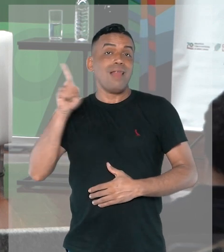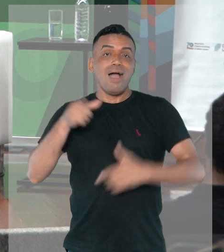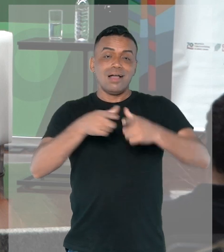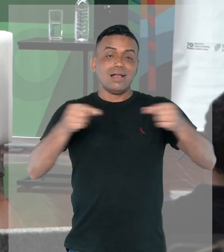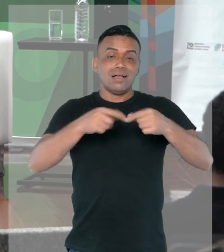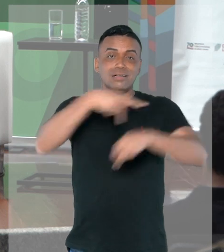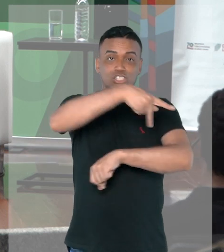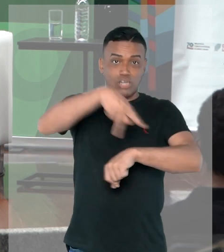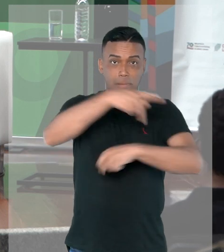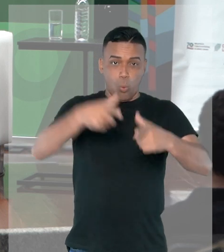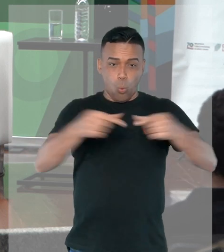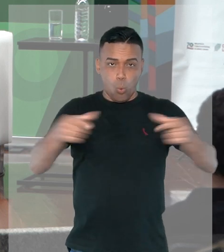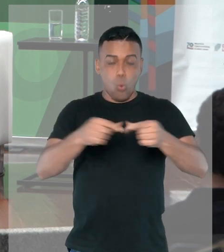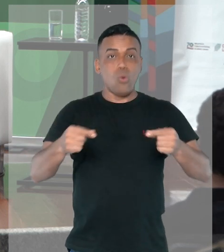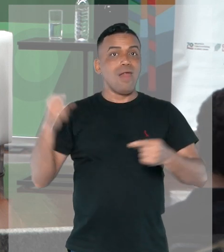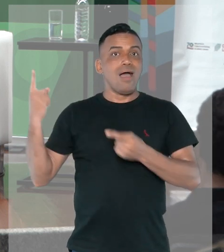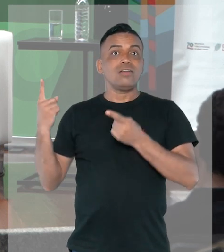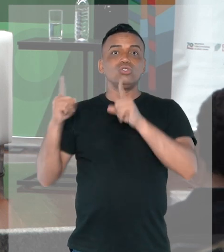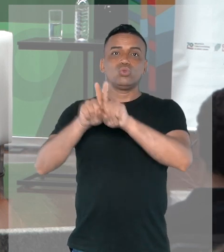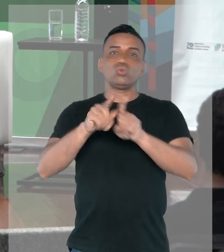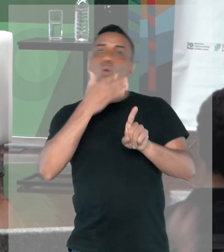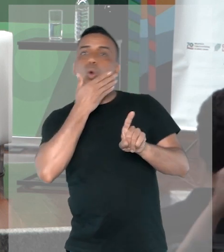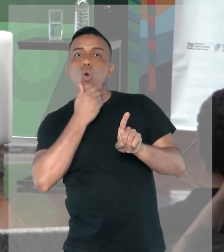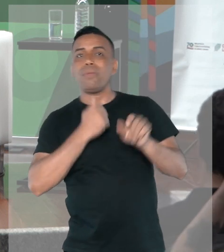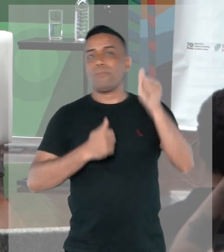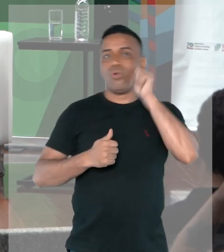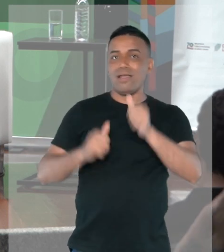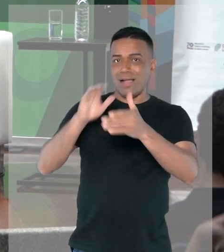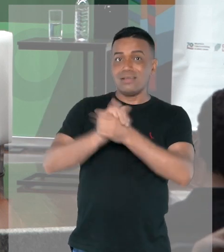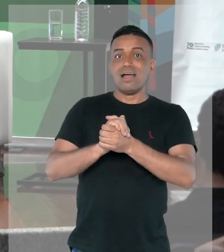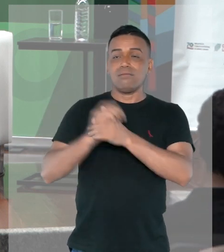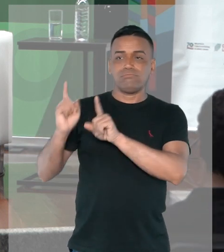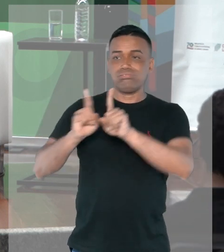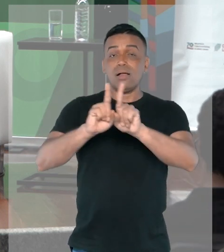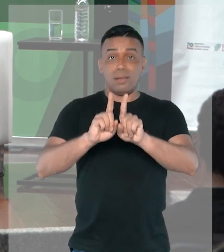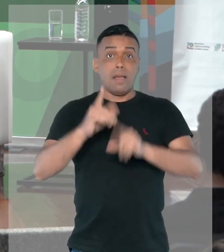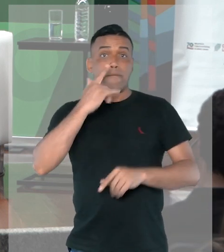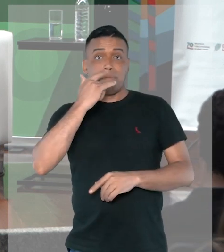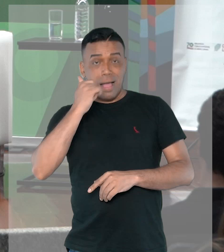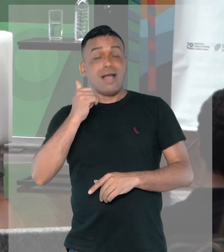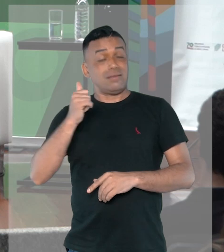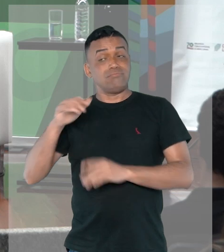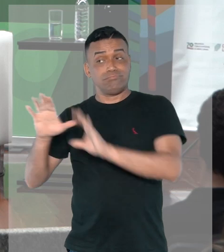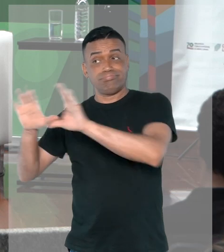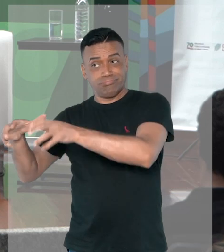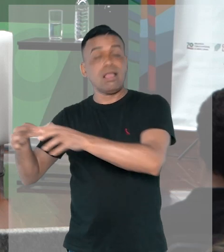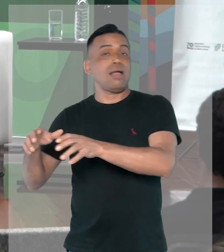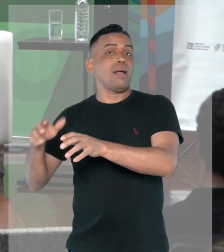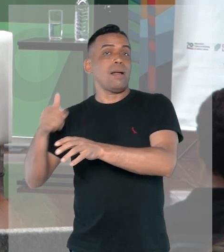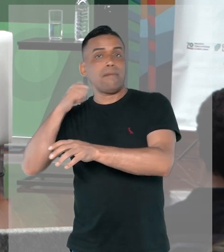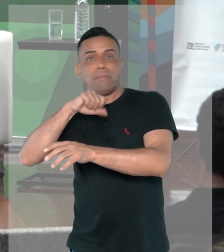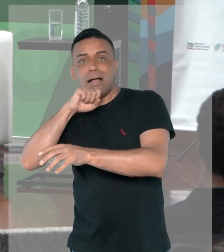que os casamentos lá, os noivos entram juntos. Os pais entram, ficam do lado do pai do noivo para cá, da